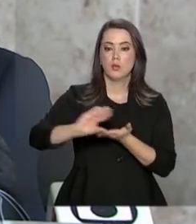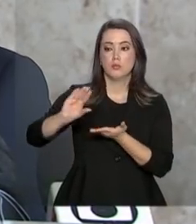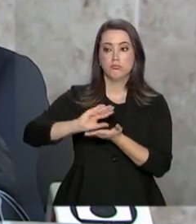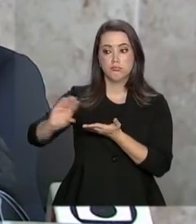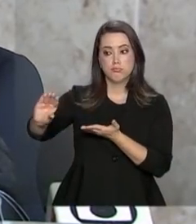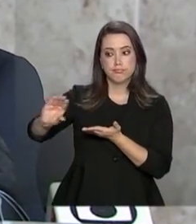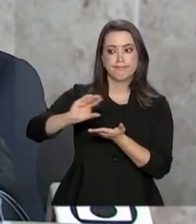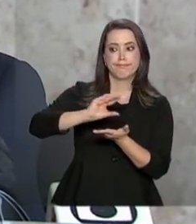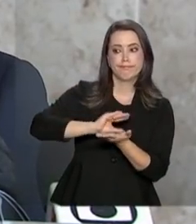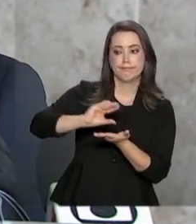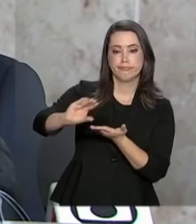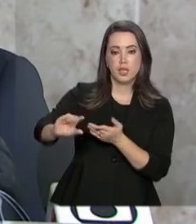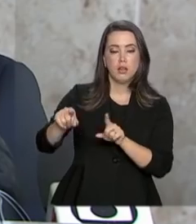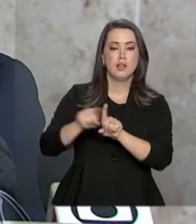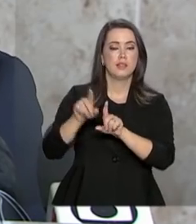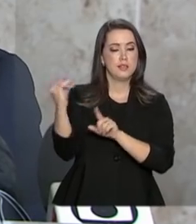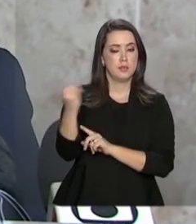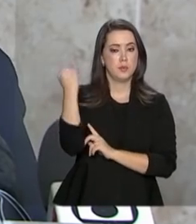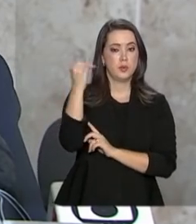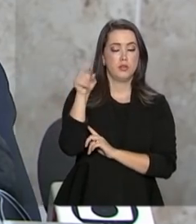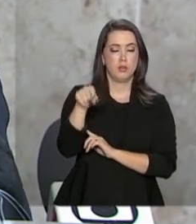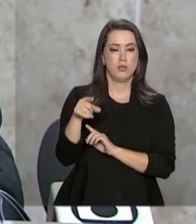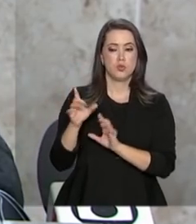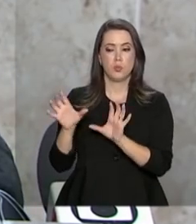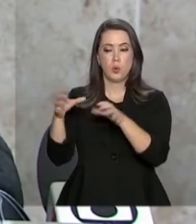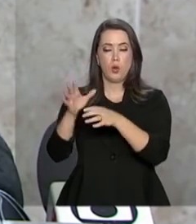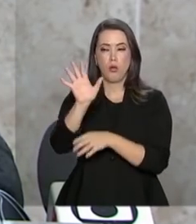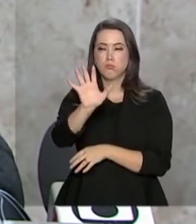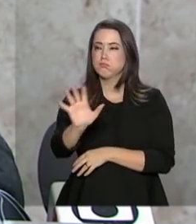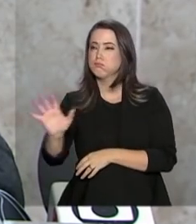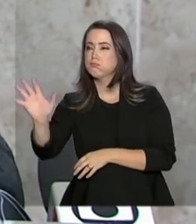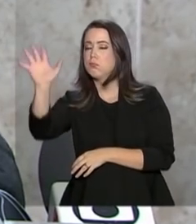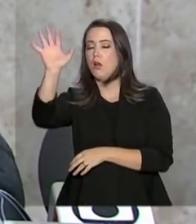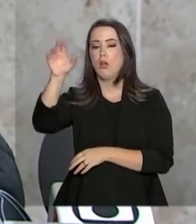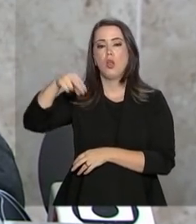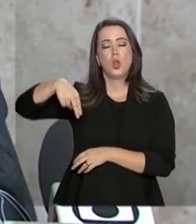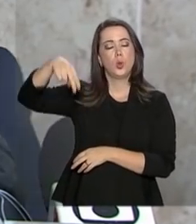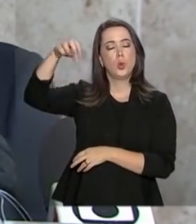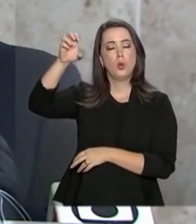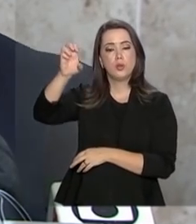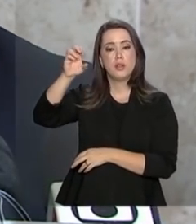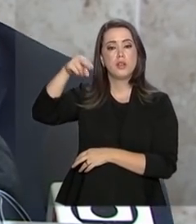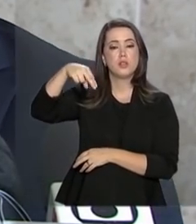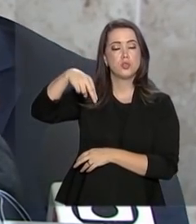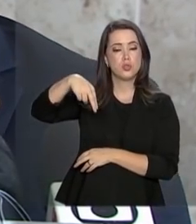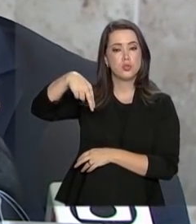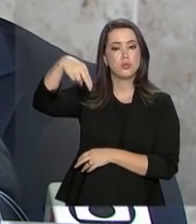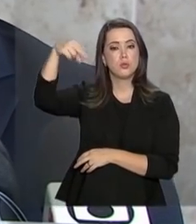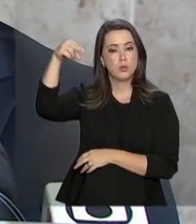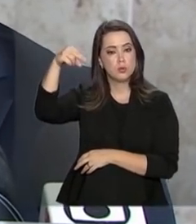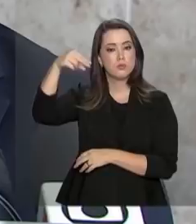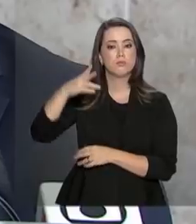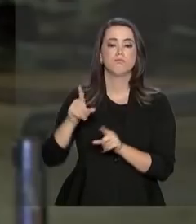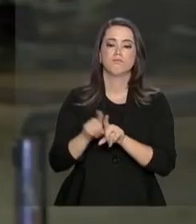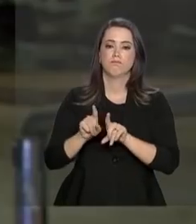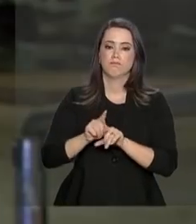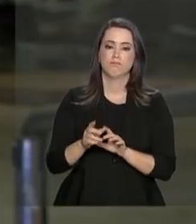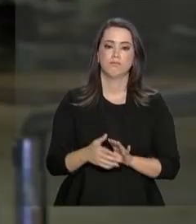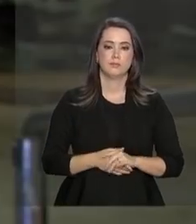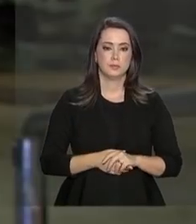investimentos muito importantes tanto pra região Nordeste quanto pra região norte